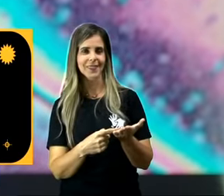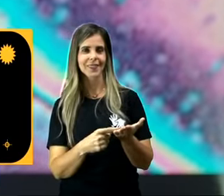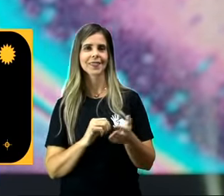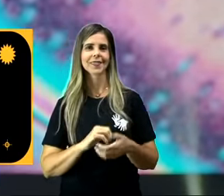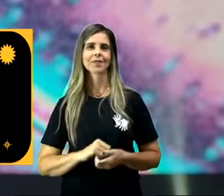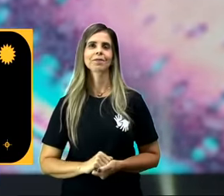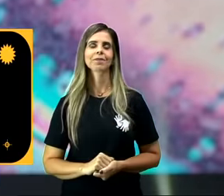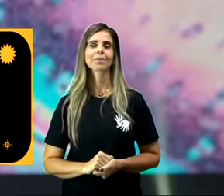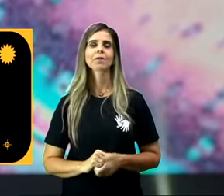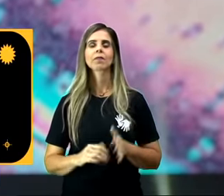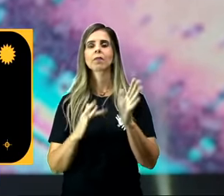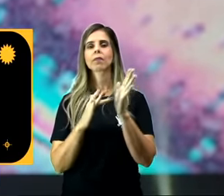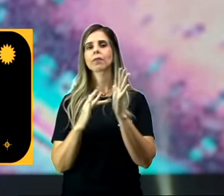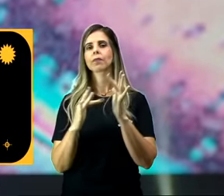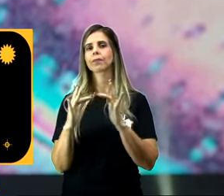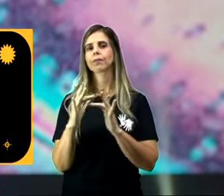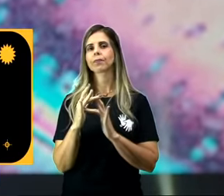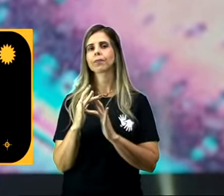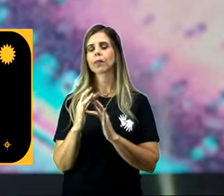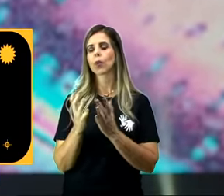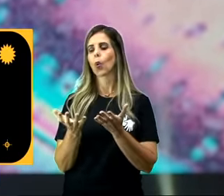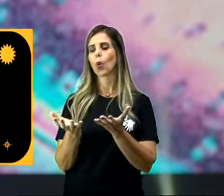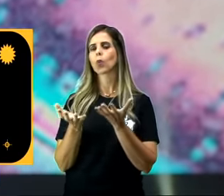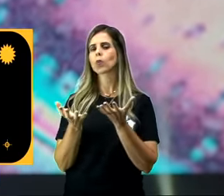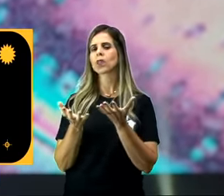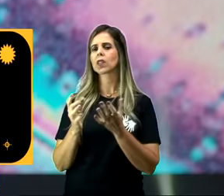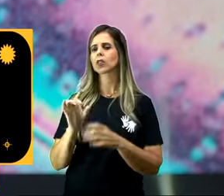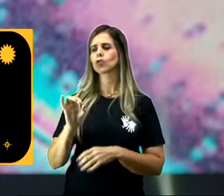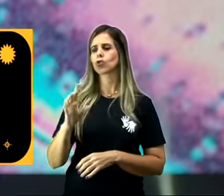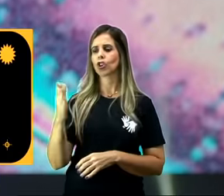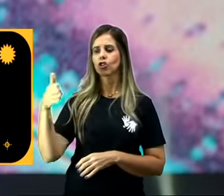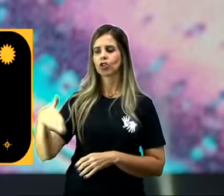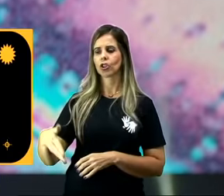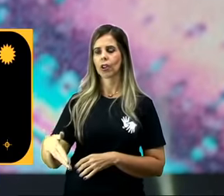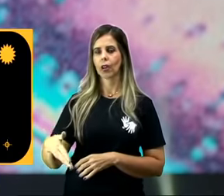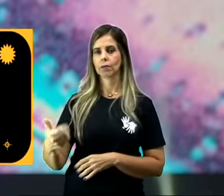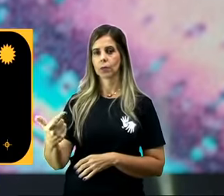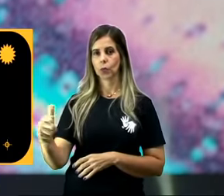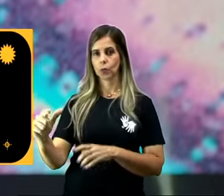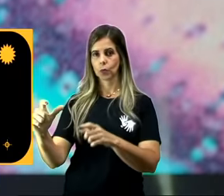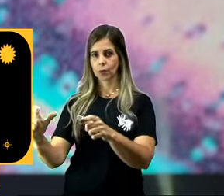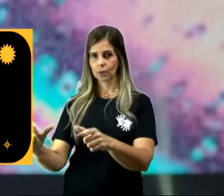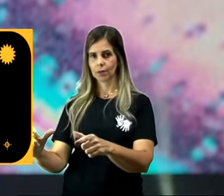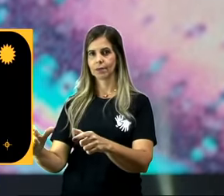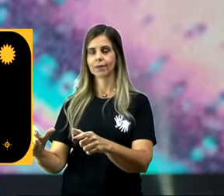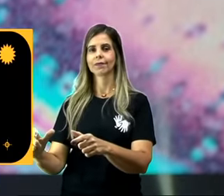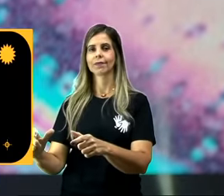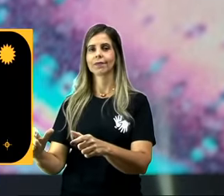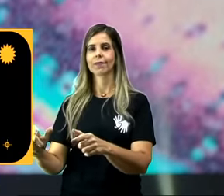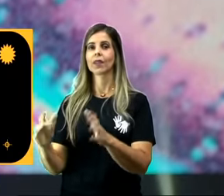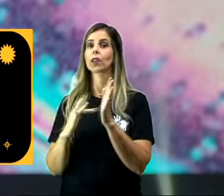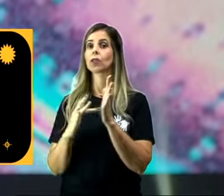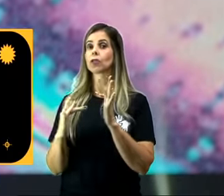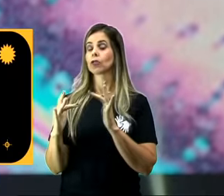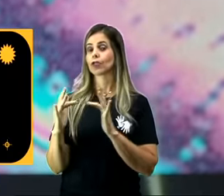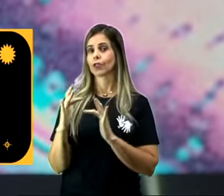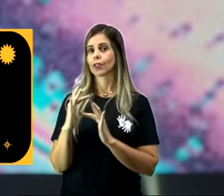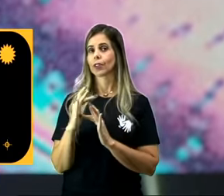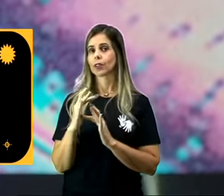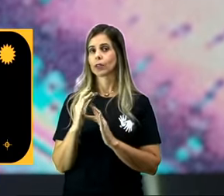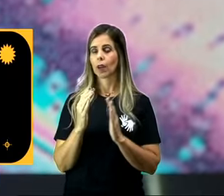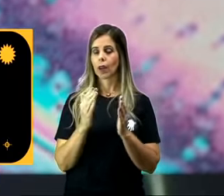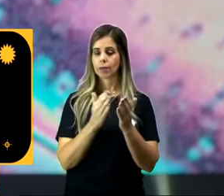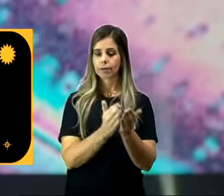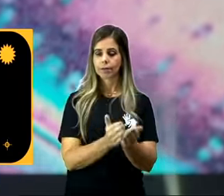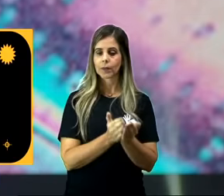Na verdade, Jesus não queria chegar só do outro lado. O texto diz que quando Jesus está entrando no barco, um homem